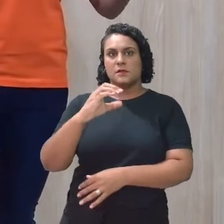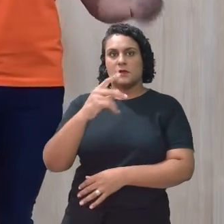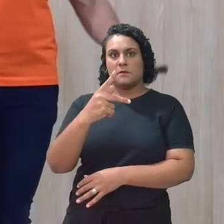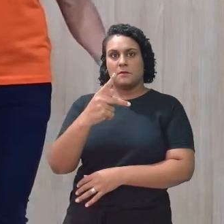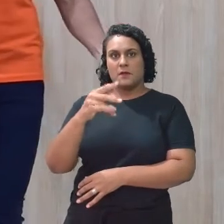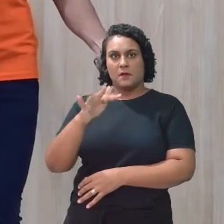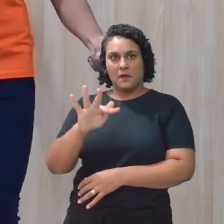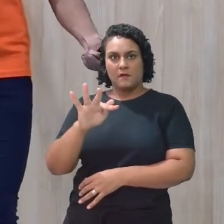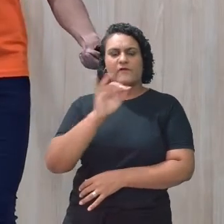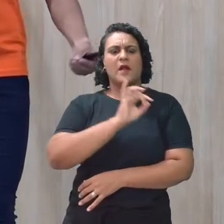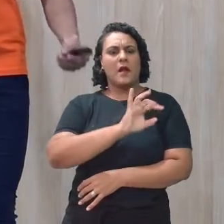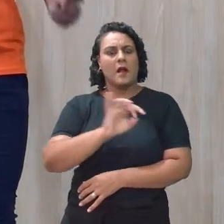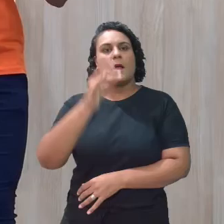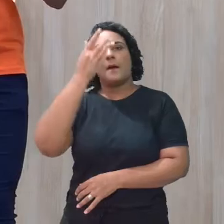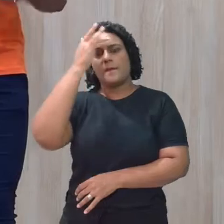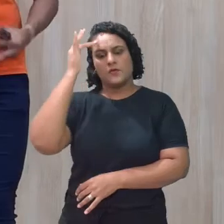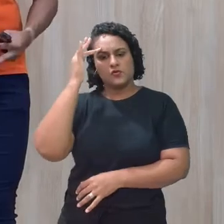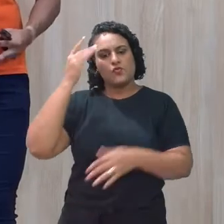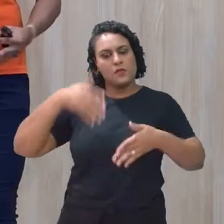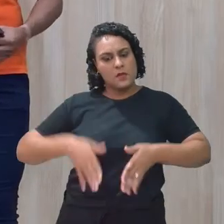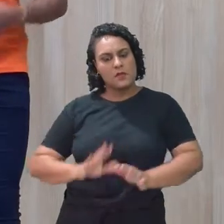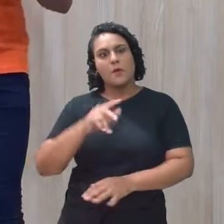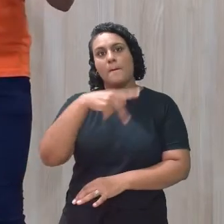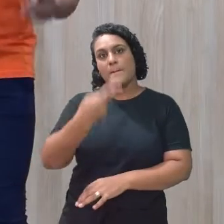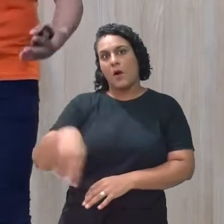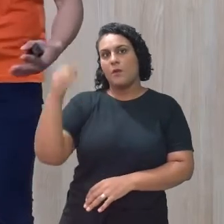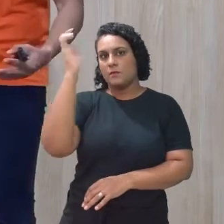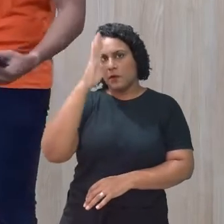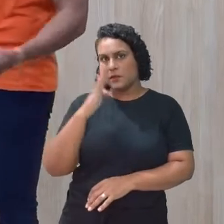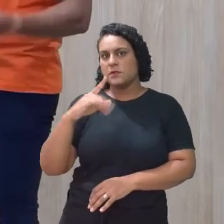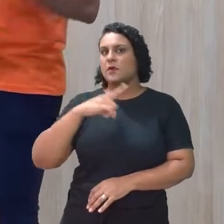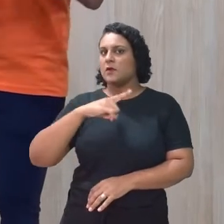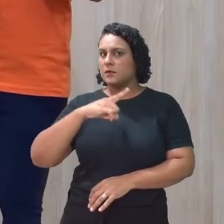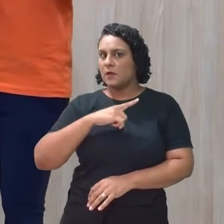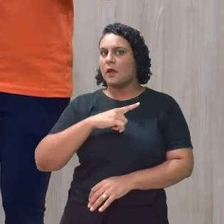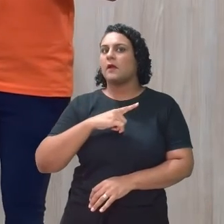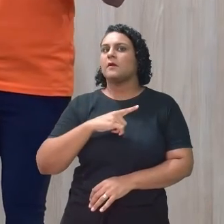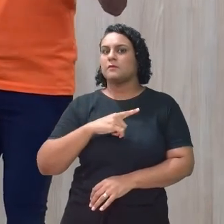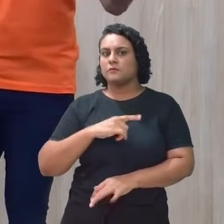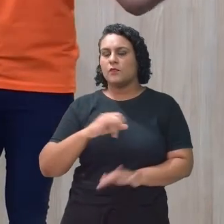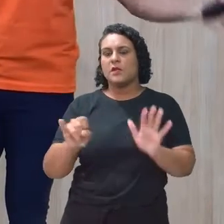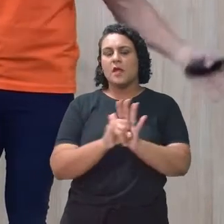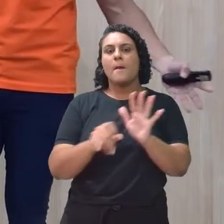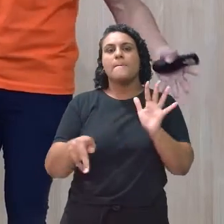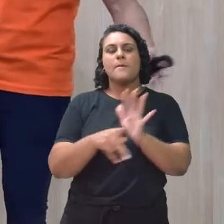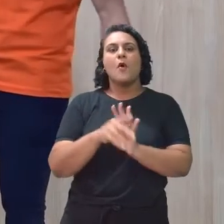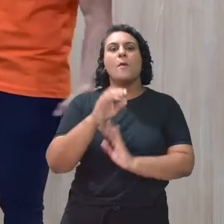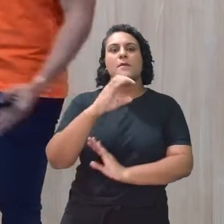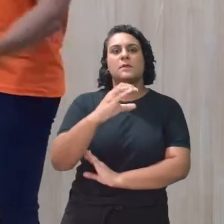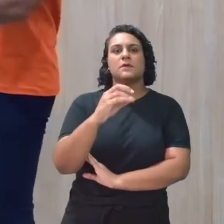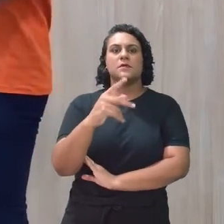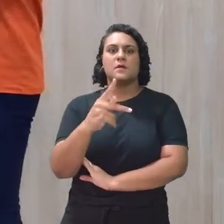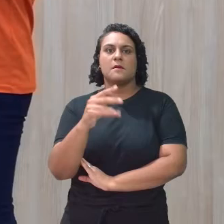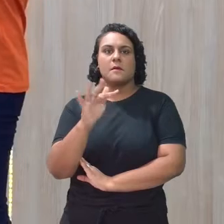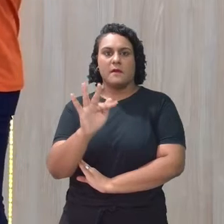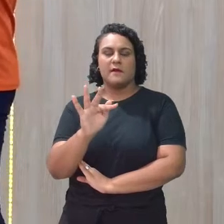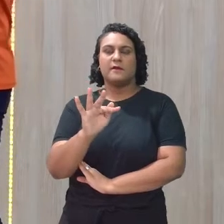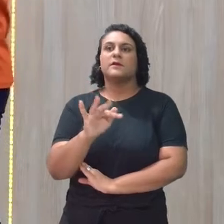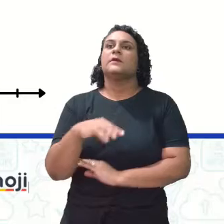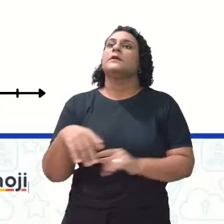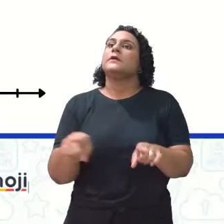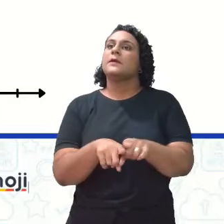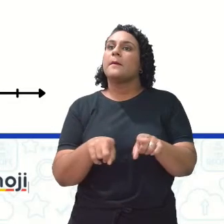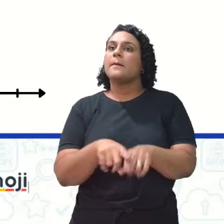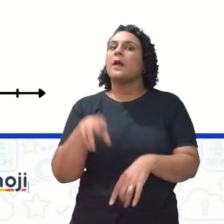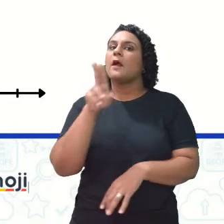cada brasileiro, né? Através desse número aí que são identificados a sua existência, né? A gente usa os